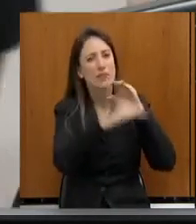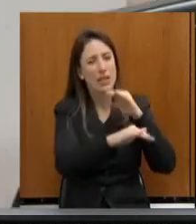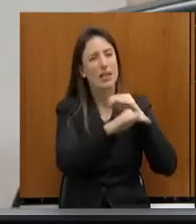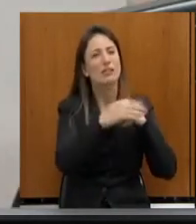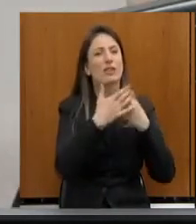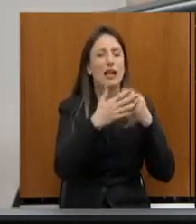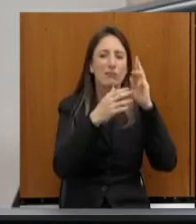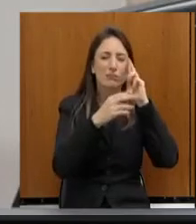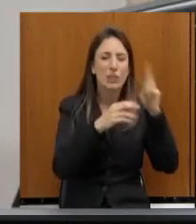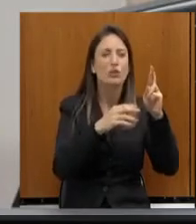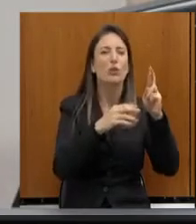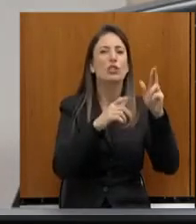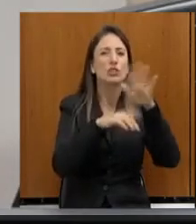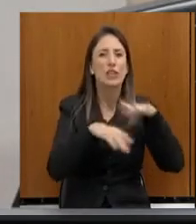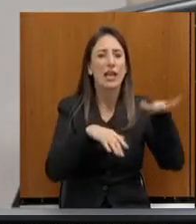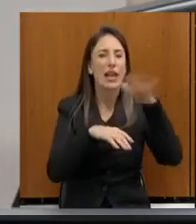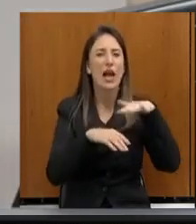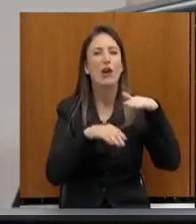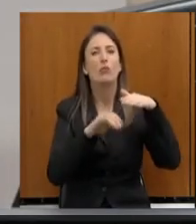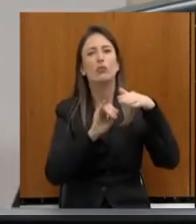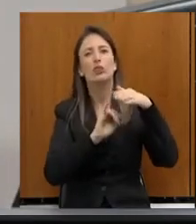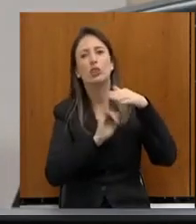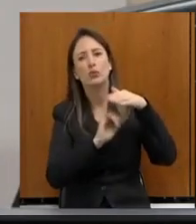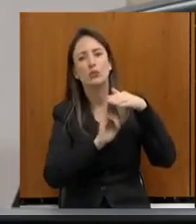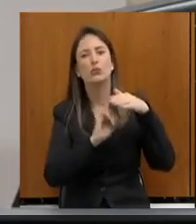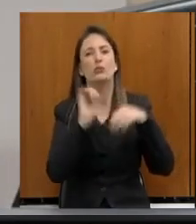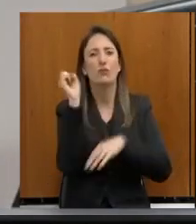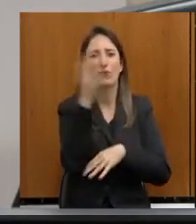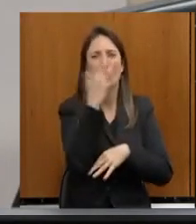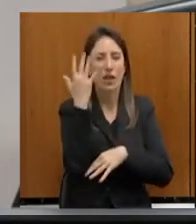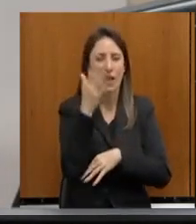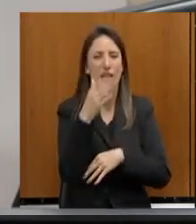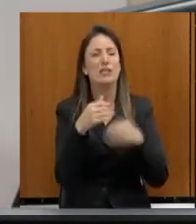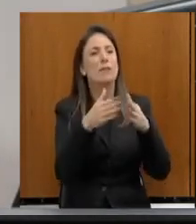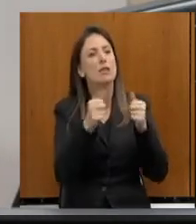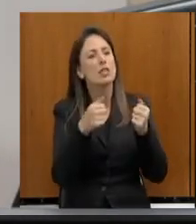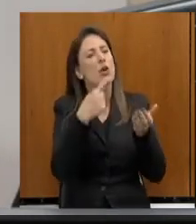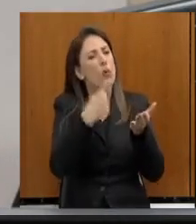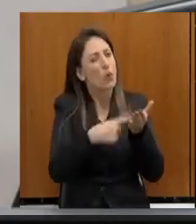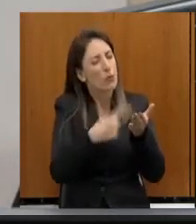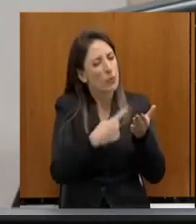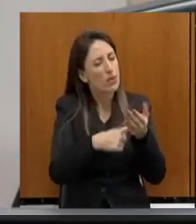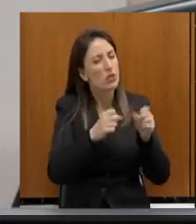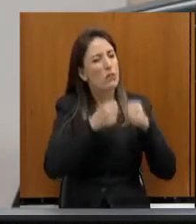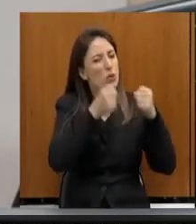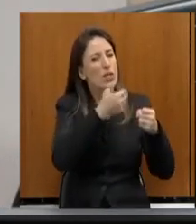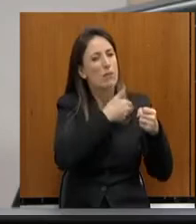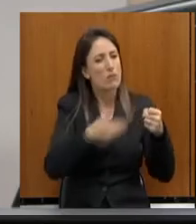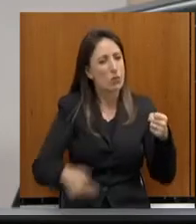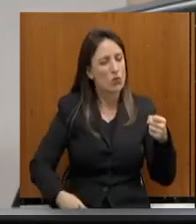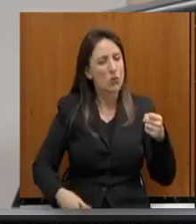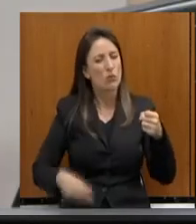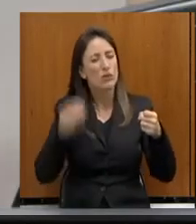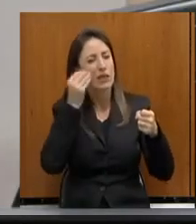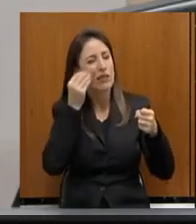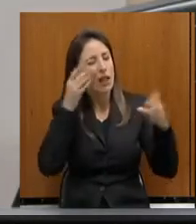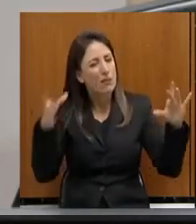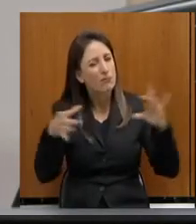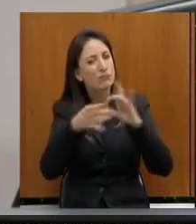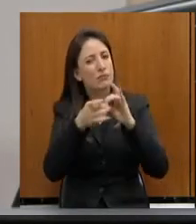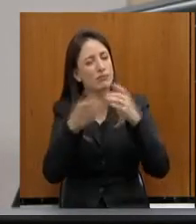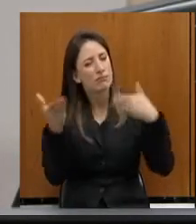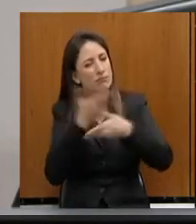de Floresta pedindo informações sobre a previsão da assinatura dos termos de compromisso entre poder público e as comunidades e os povos tradicionais localizados no interior